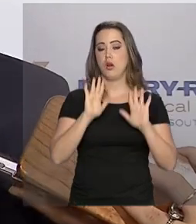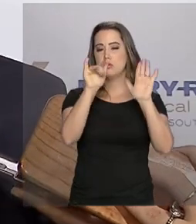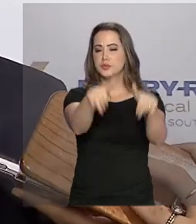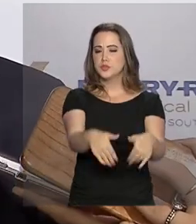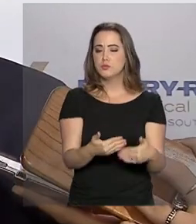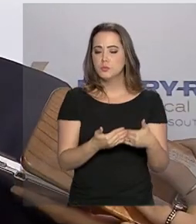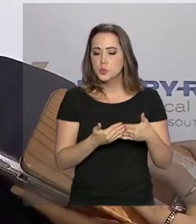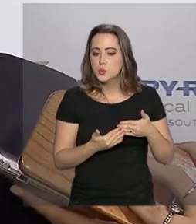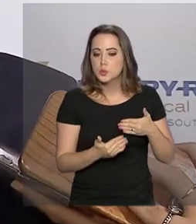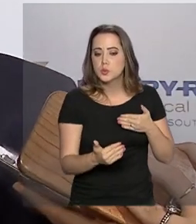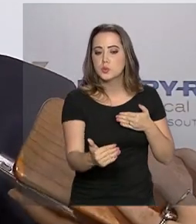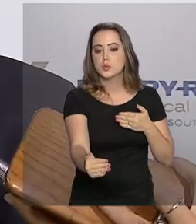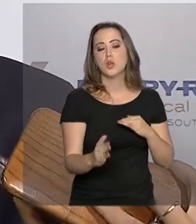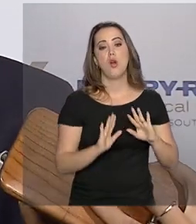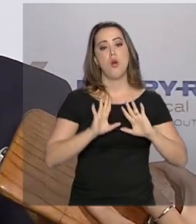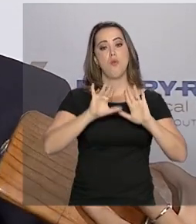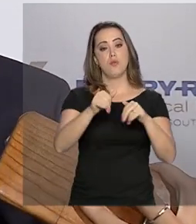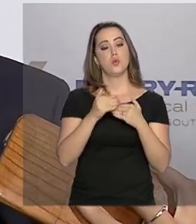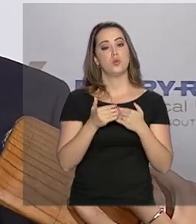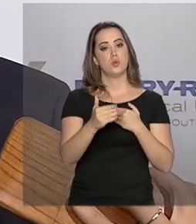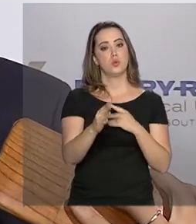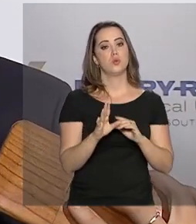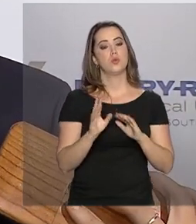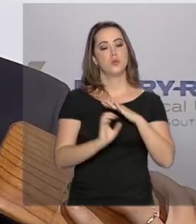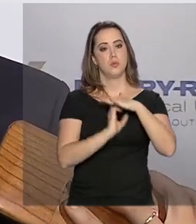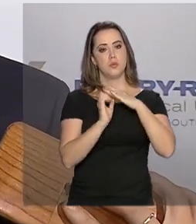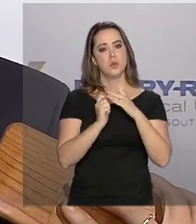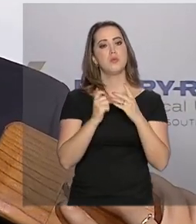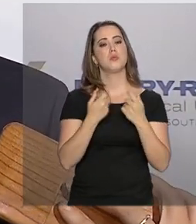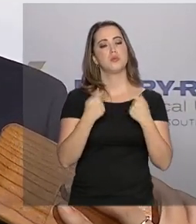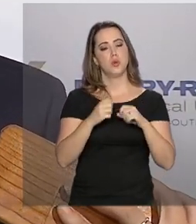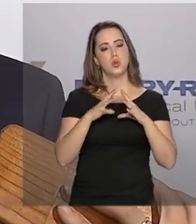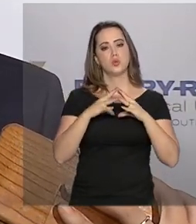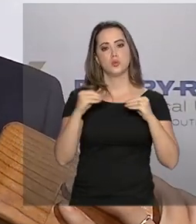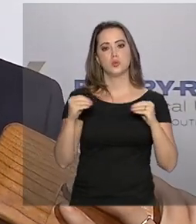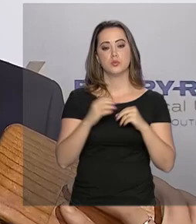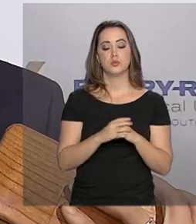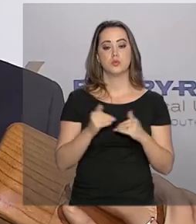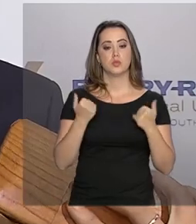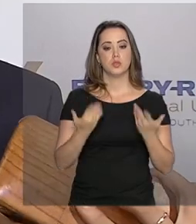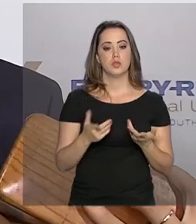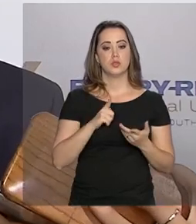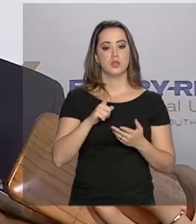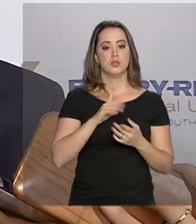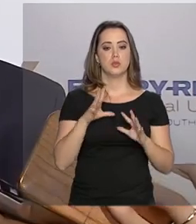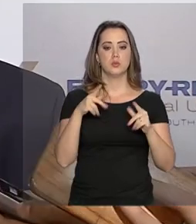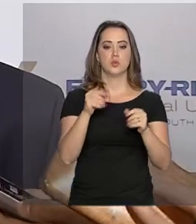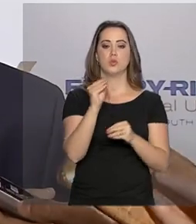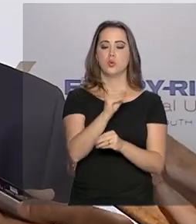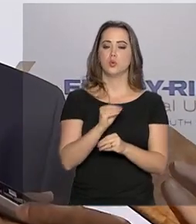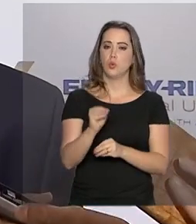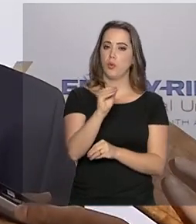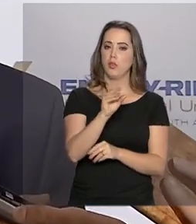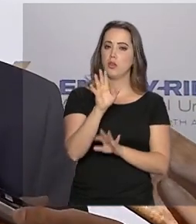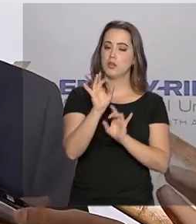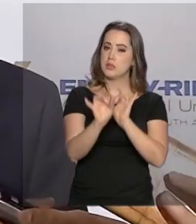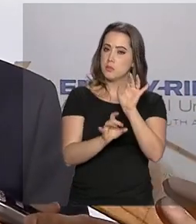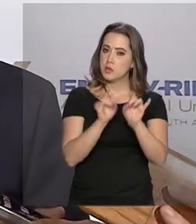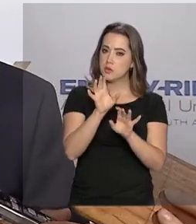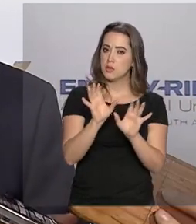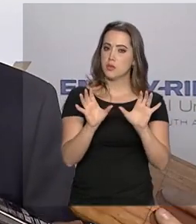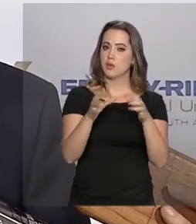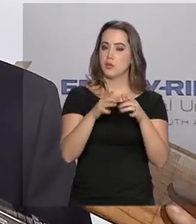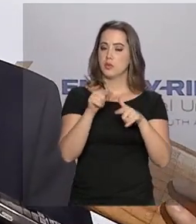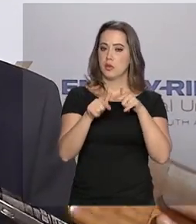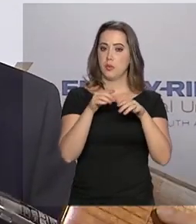que é um processo longo, ao final de todo esse processo a empresa tende a ser extinta, né? E aí teremos todo um tratamento especial para com